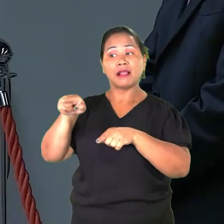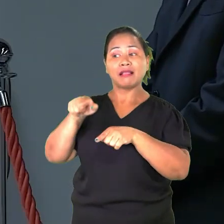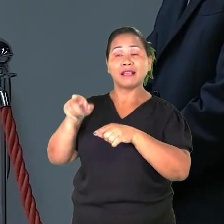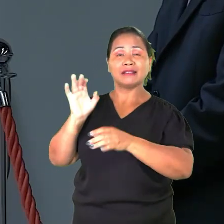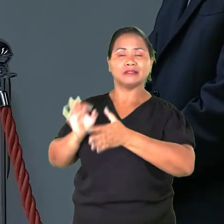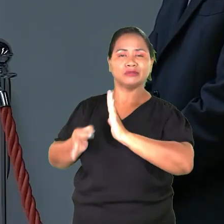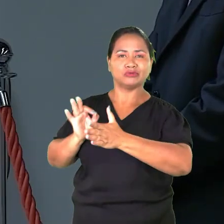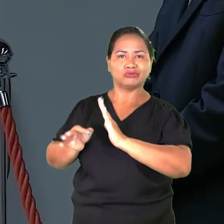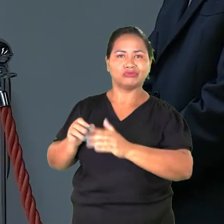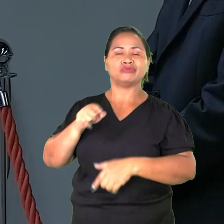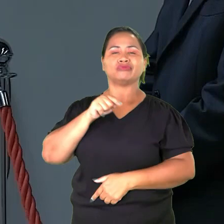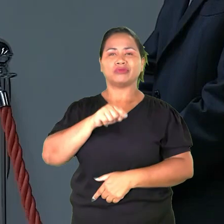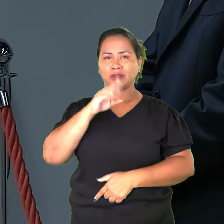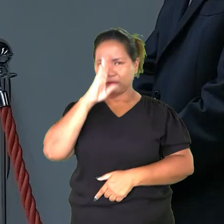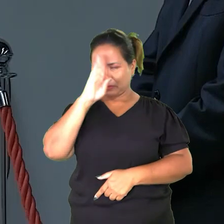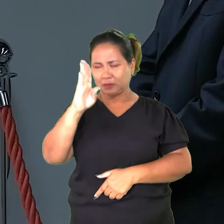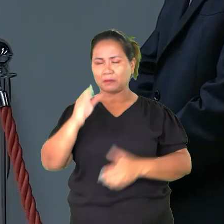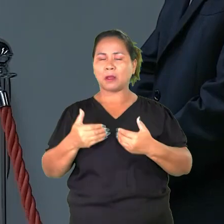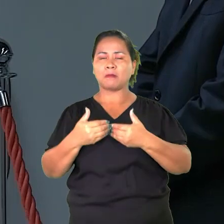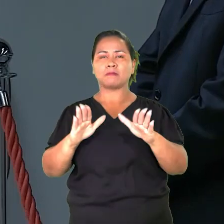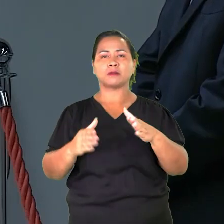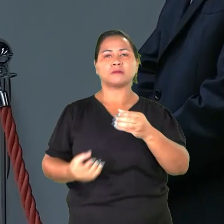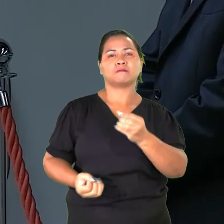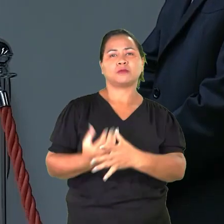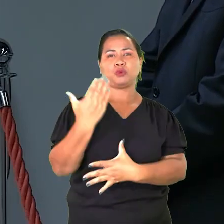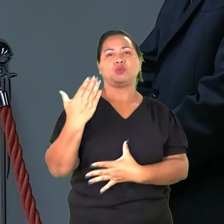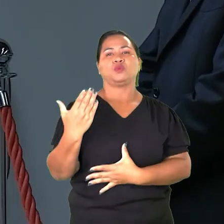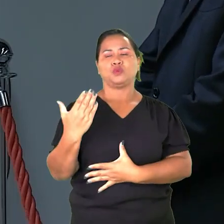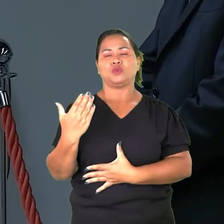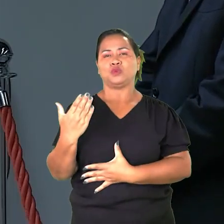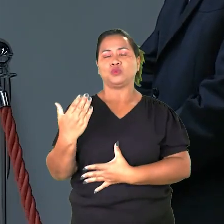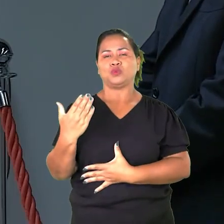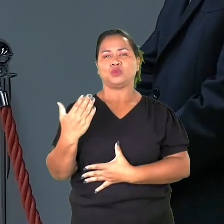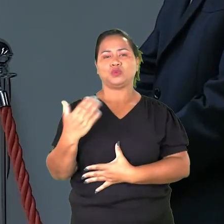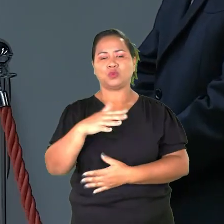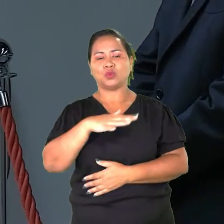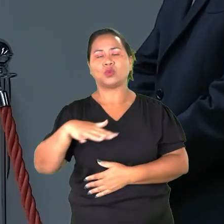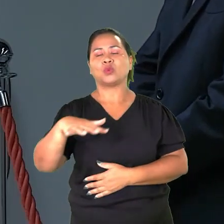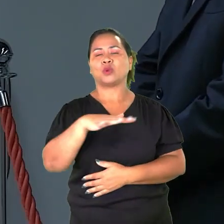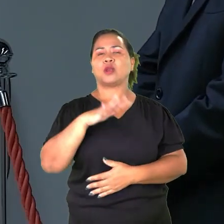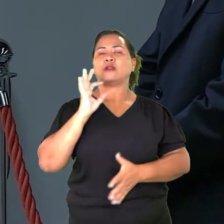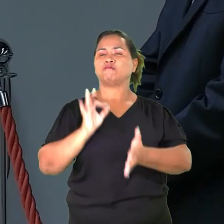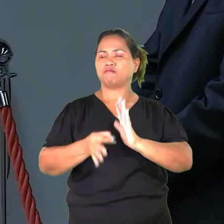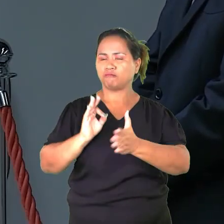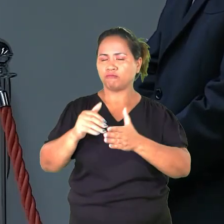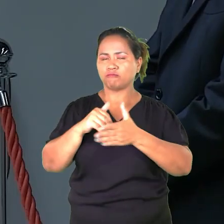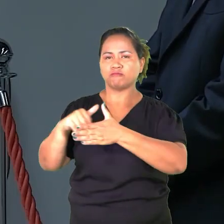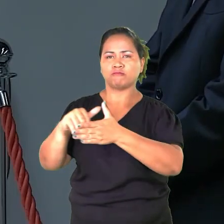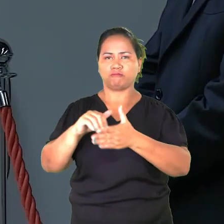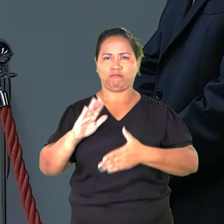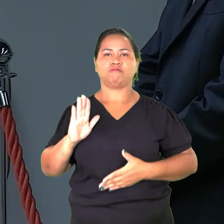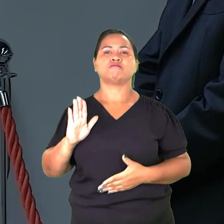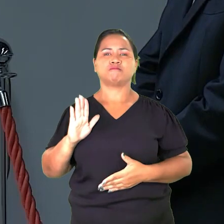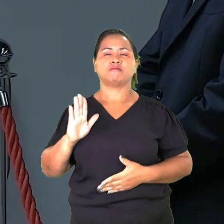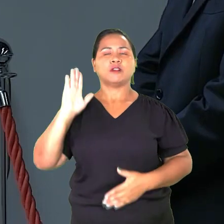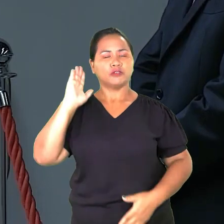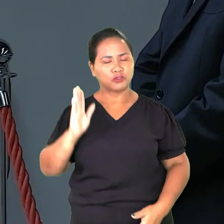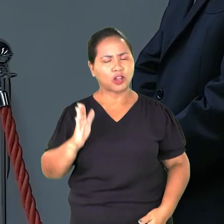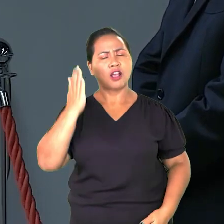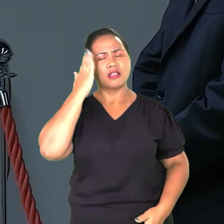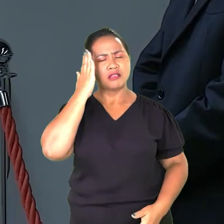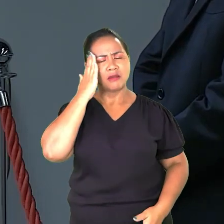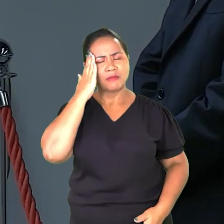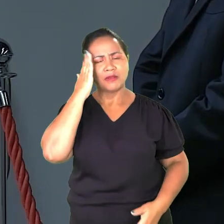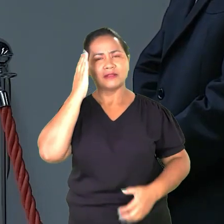patrono da criação do nosso Centro de Memória Eleitoral. Eu não tinha nem entrado ainda na Justiça Eleitoral, mas já